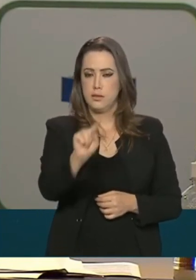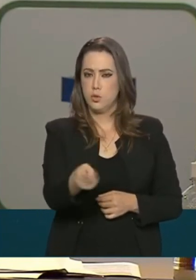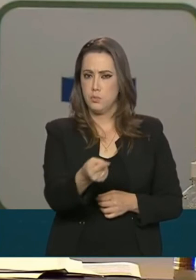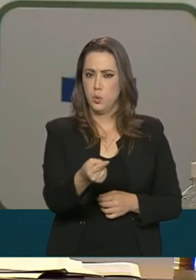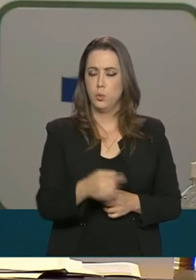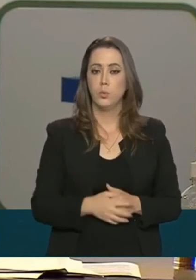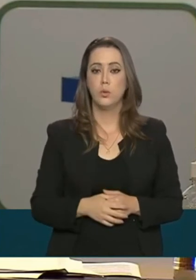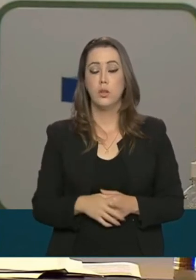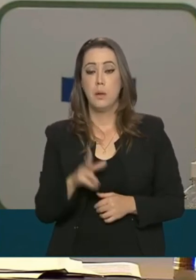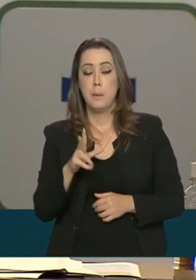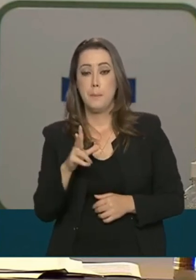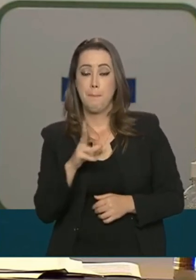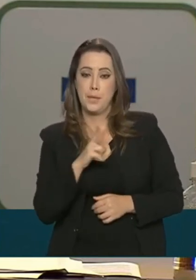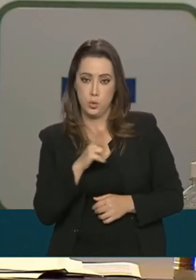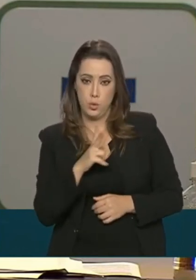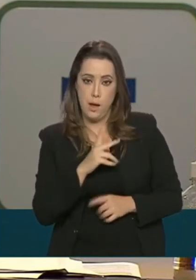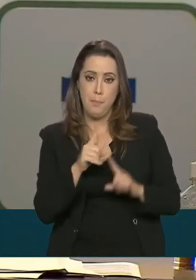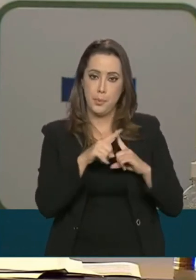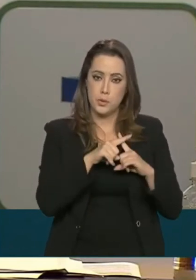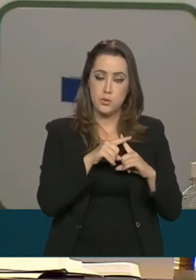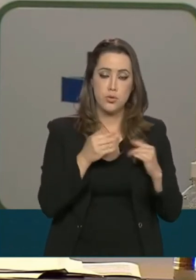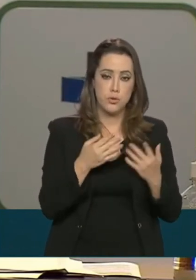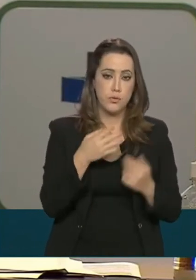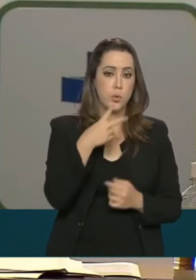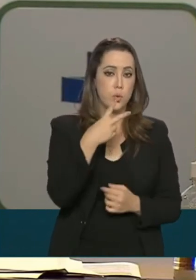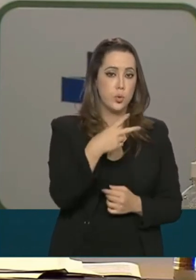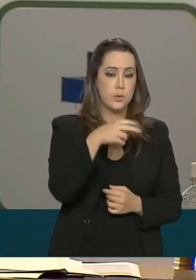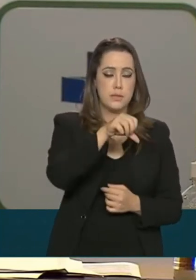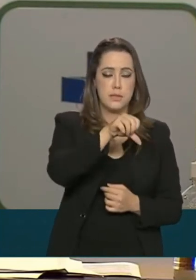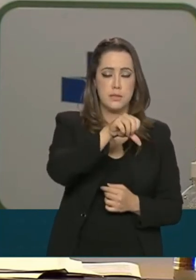437.918. Os testes positivos nos particulares,